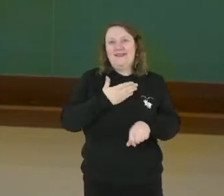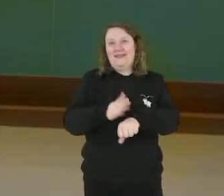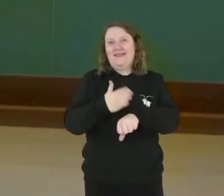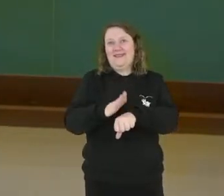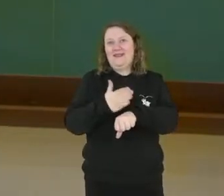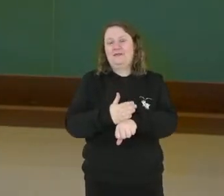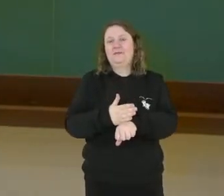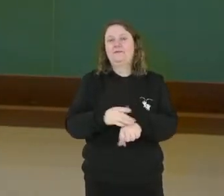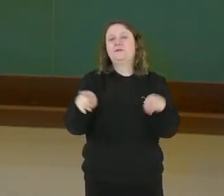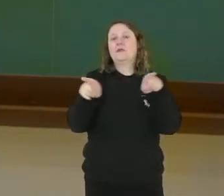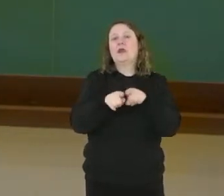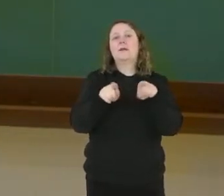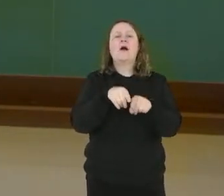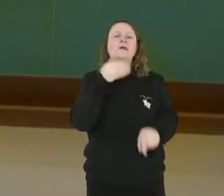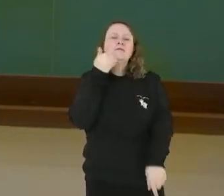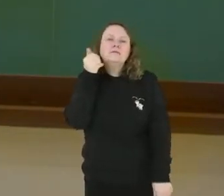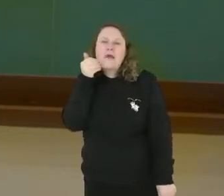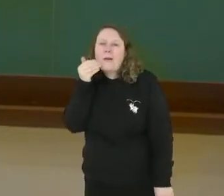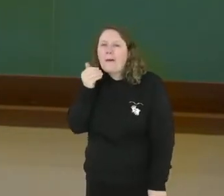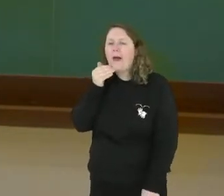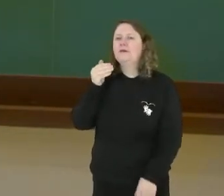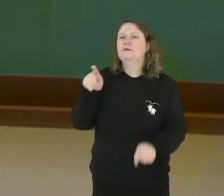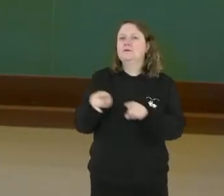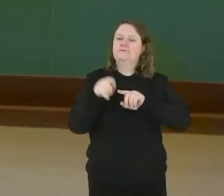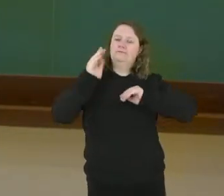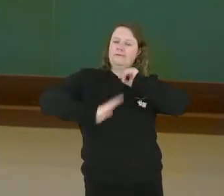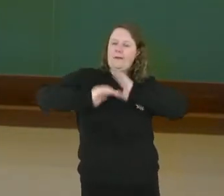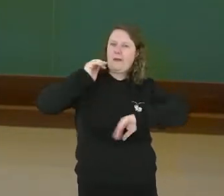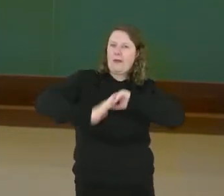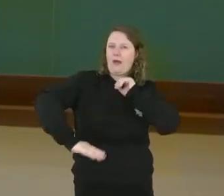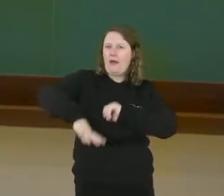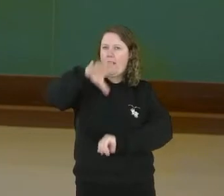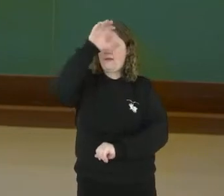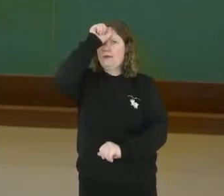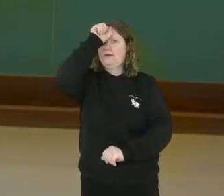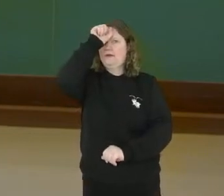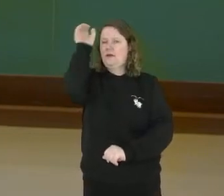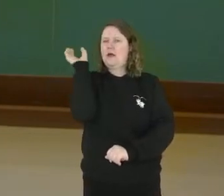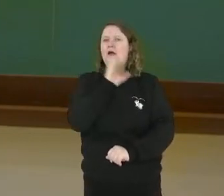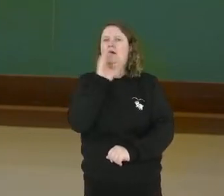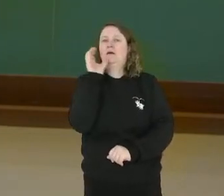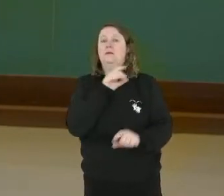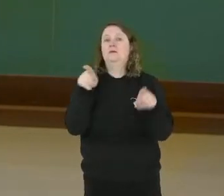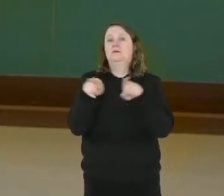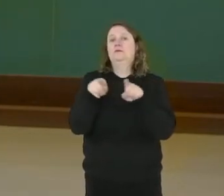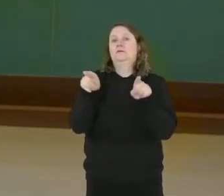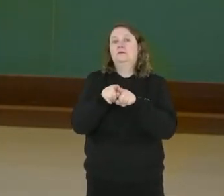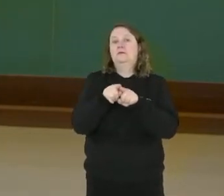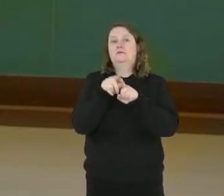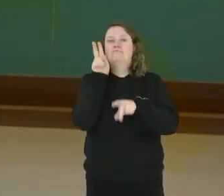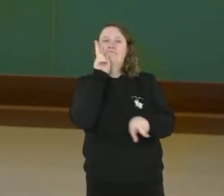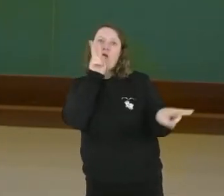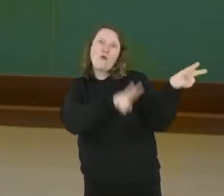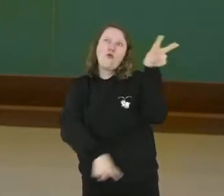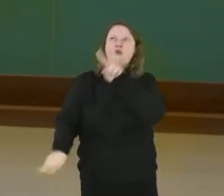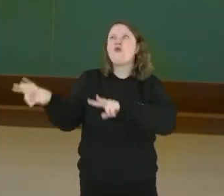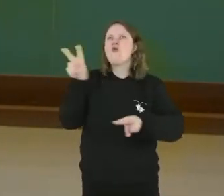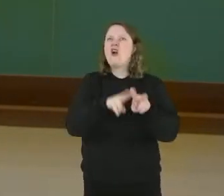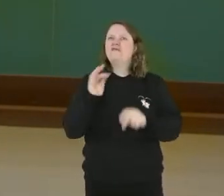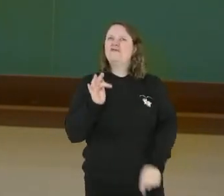Fácil percepção, habilidade no aprendizado, aprende muito rápido. Ainda são grandes visionárias, já olham